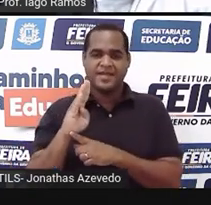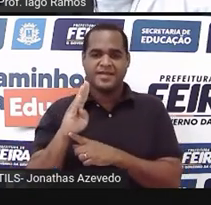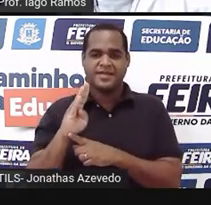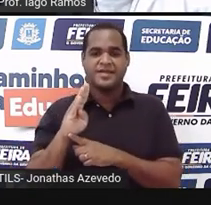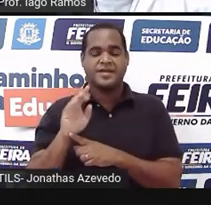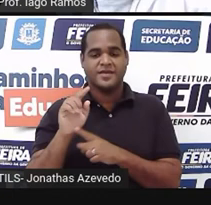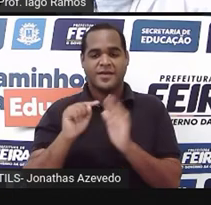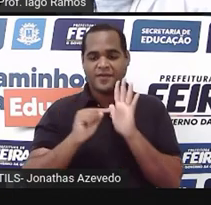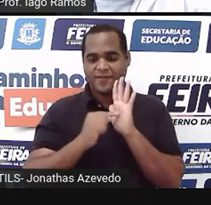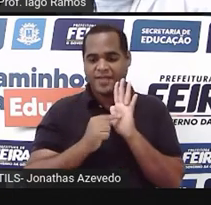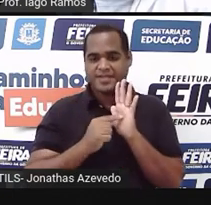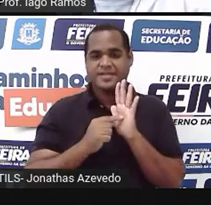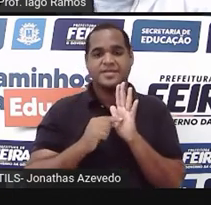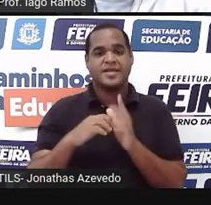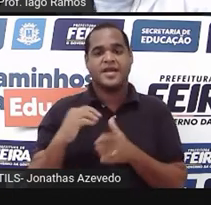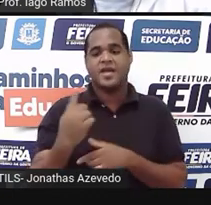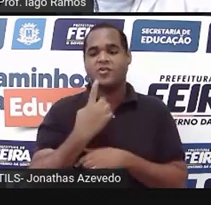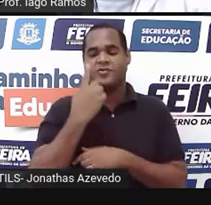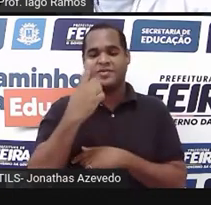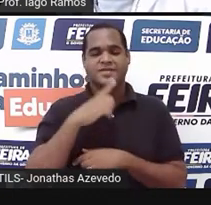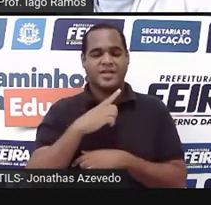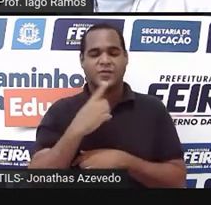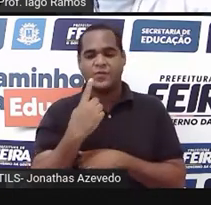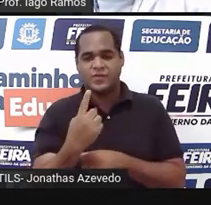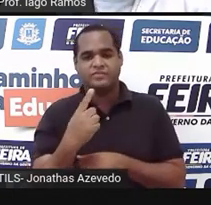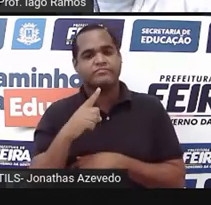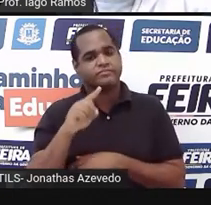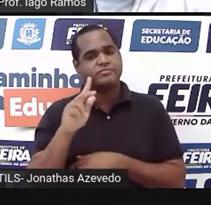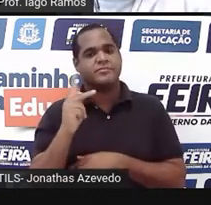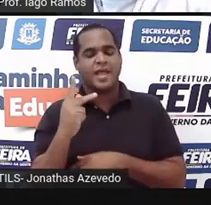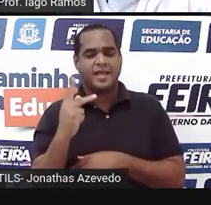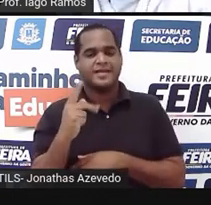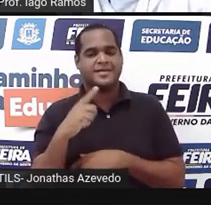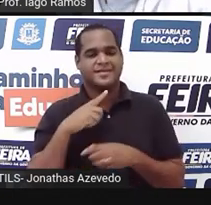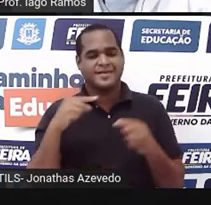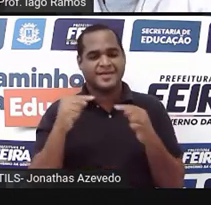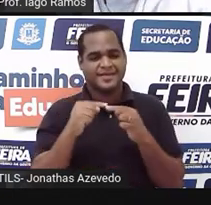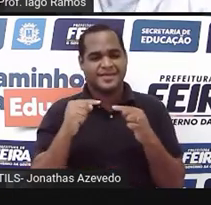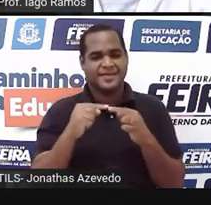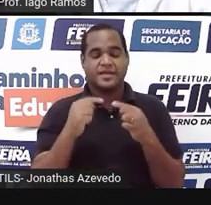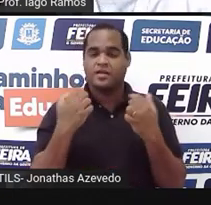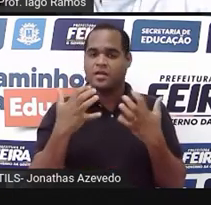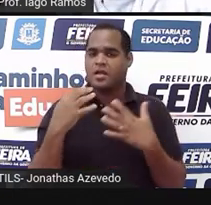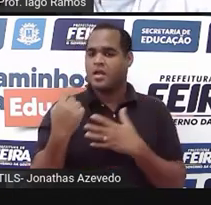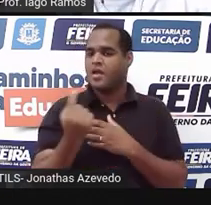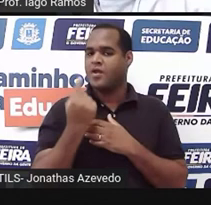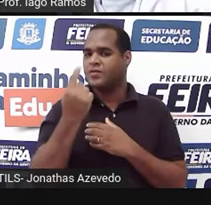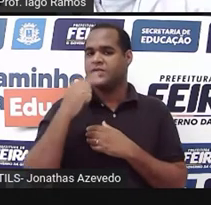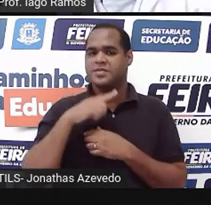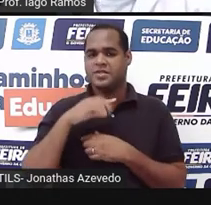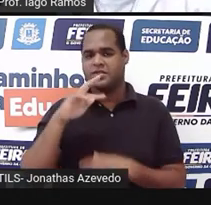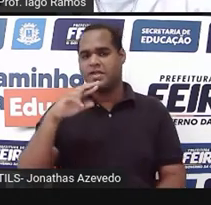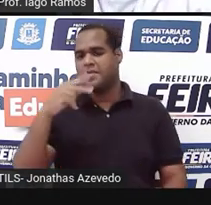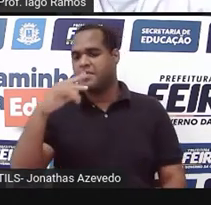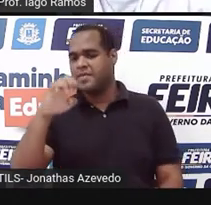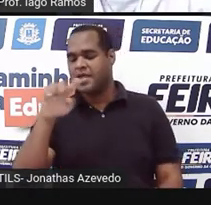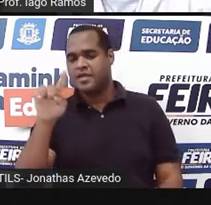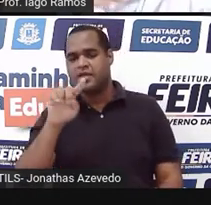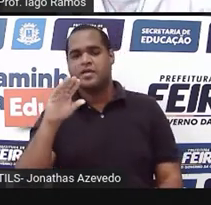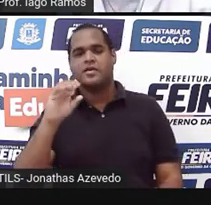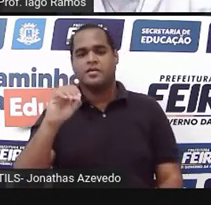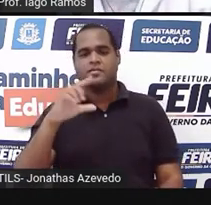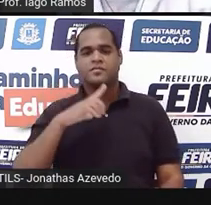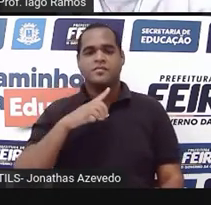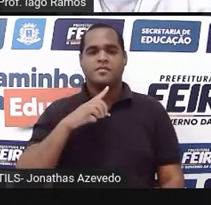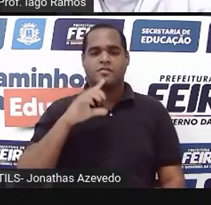a altura do triângulo 1qh é a mesma altura do trapézio a gente já viu isso também então